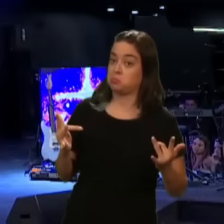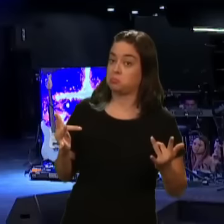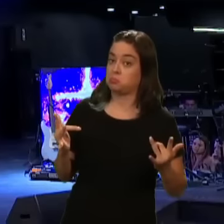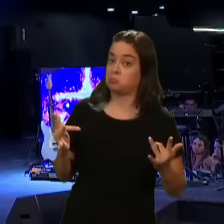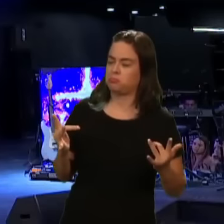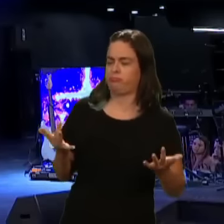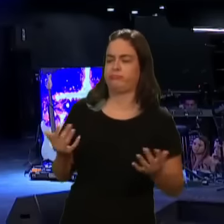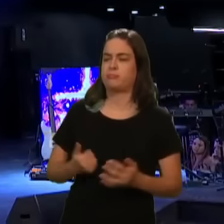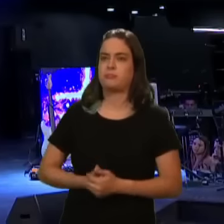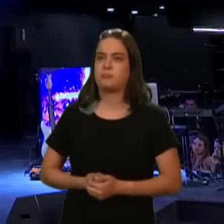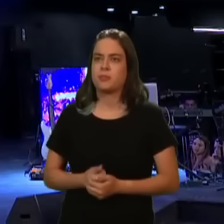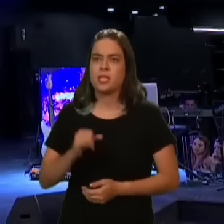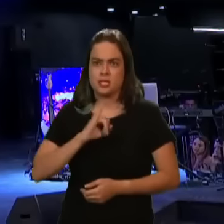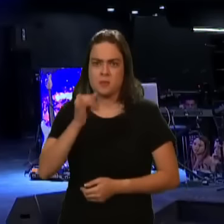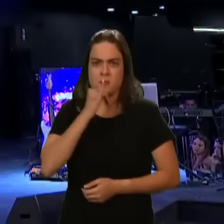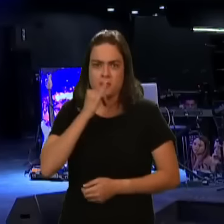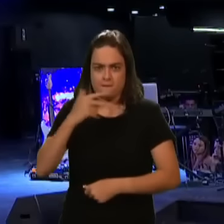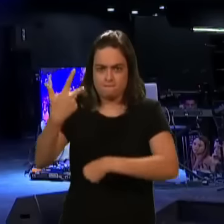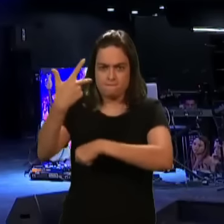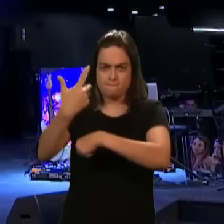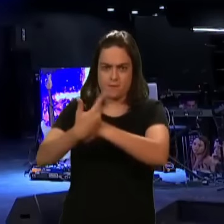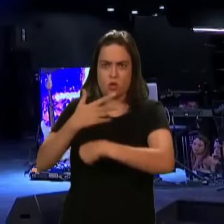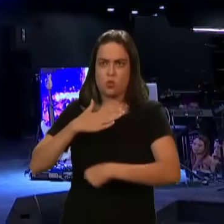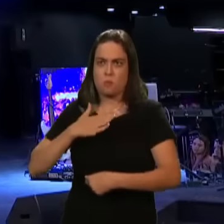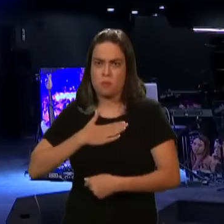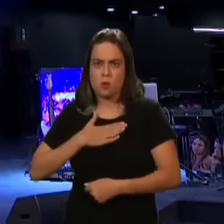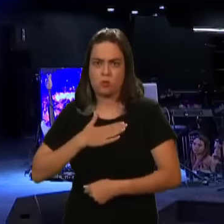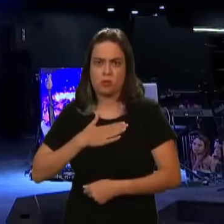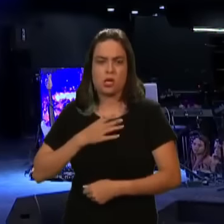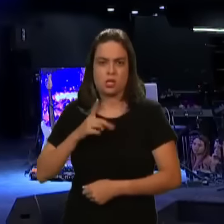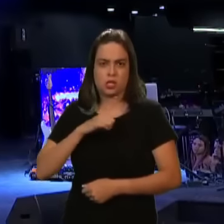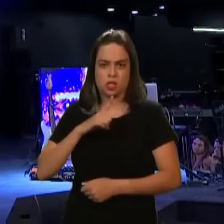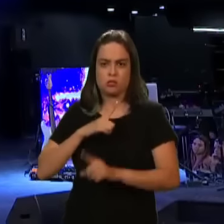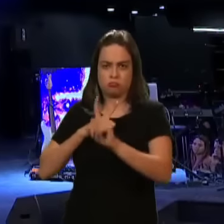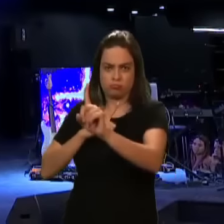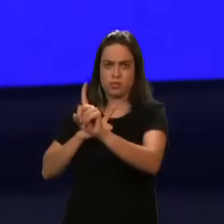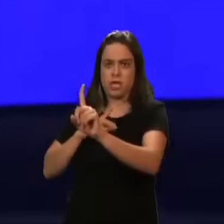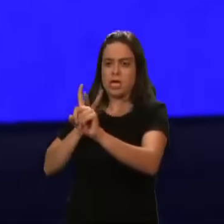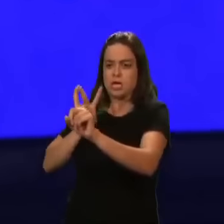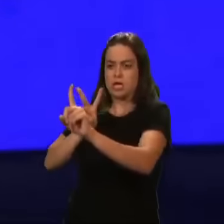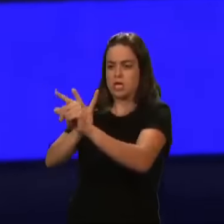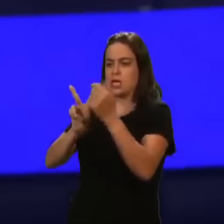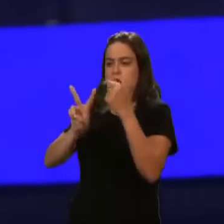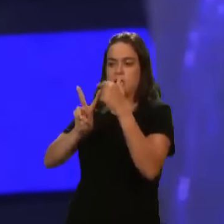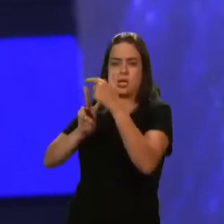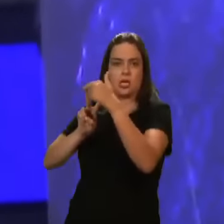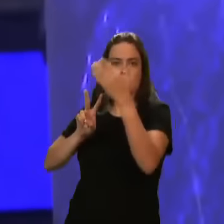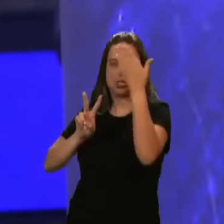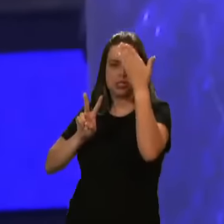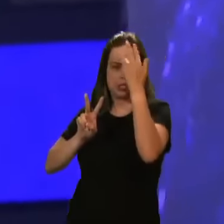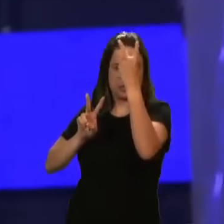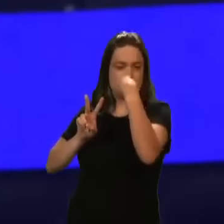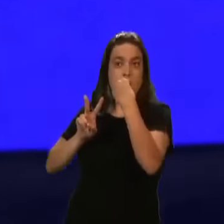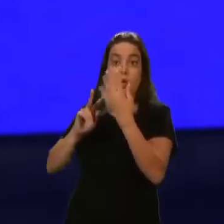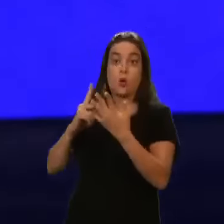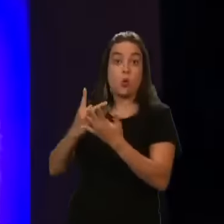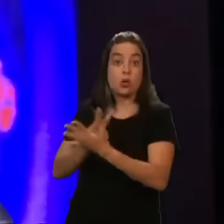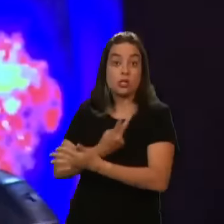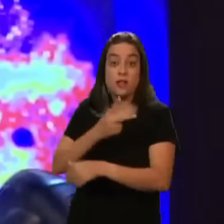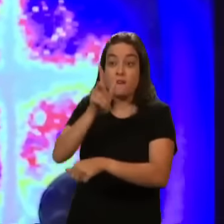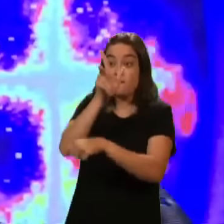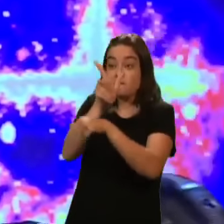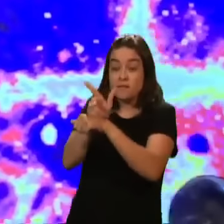Eu sei que se vazasse um vídeo meu com dois cegos me seguindo pela rua e eu indo embora, eu estava morto.